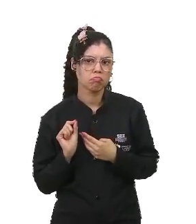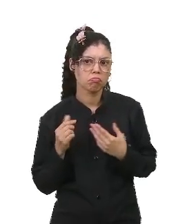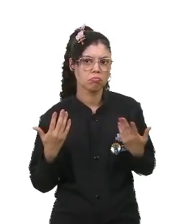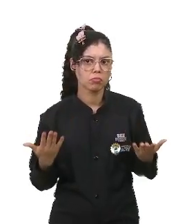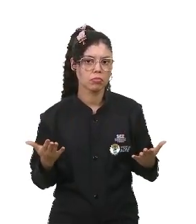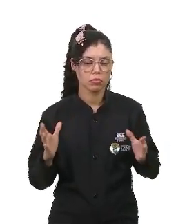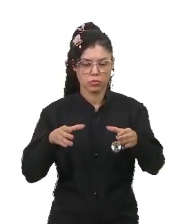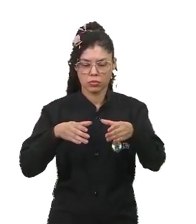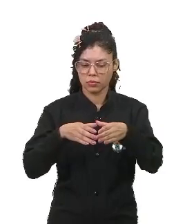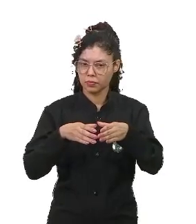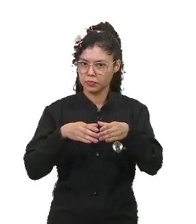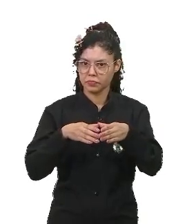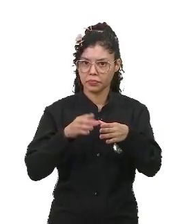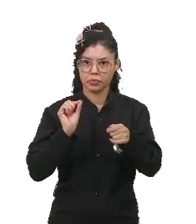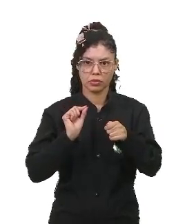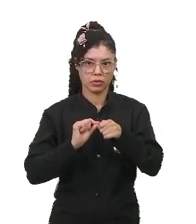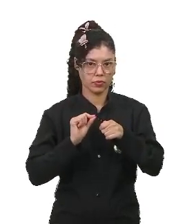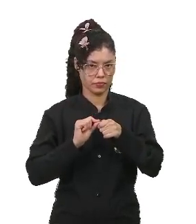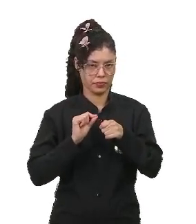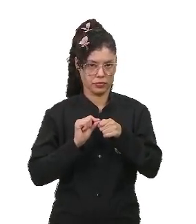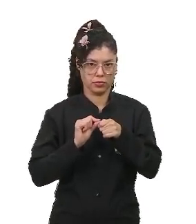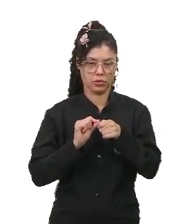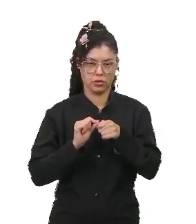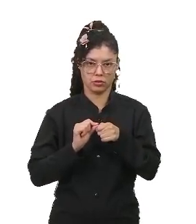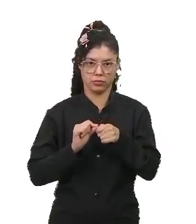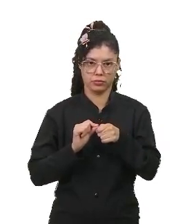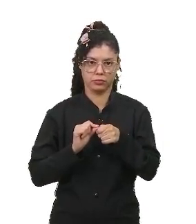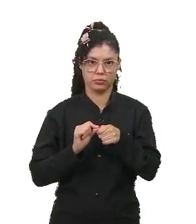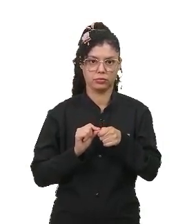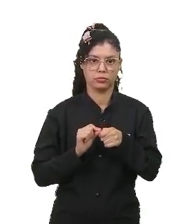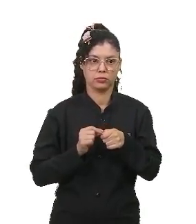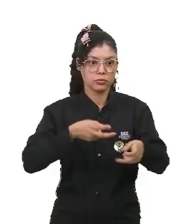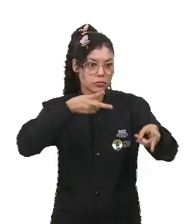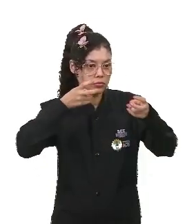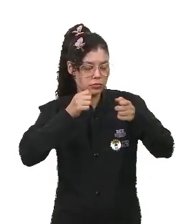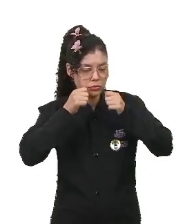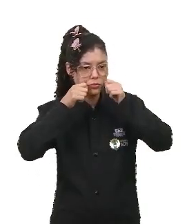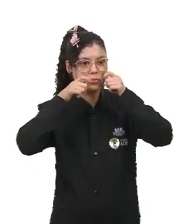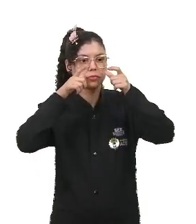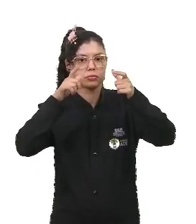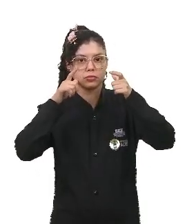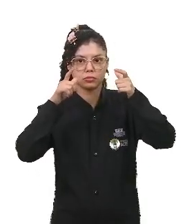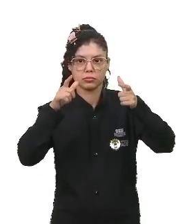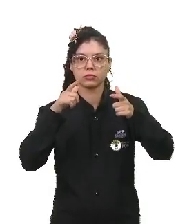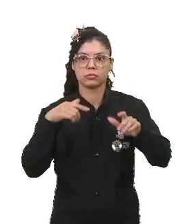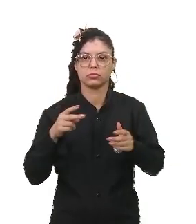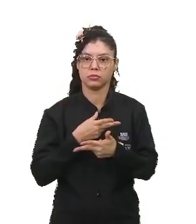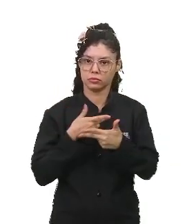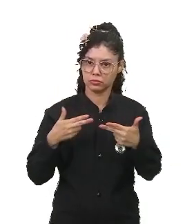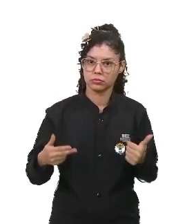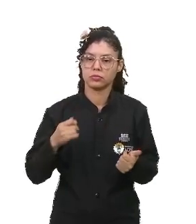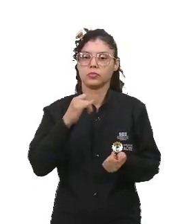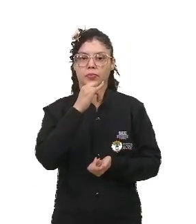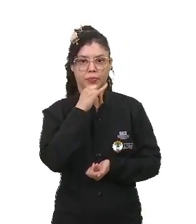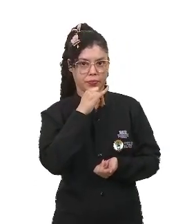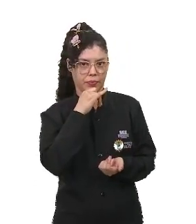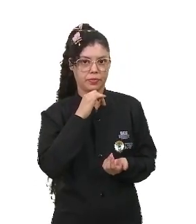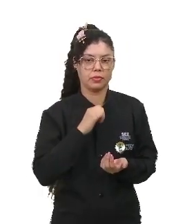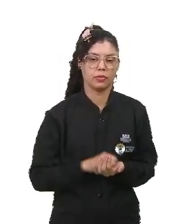geralmente que os grupos fazem para atrair esse público com promoções, por